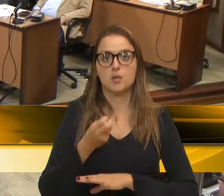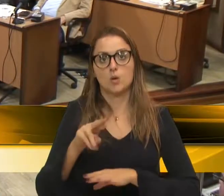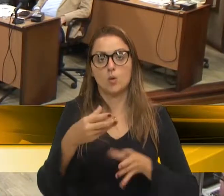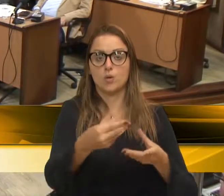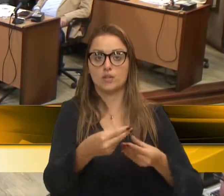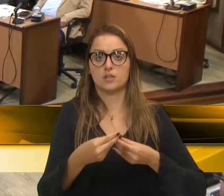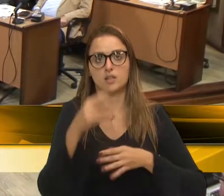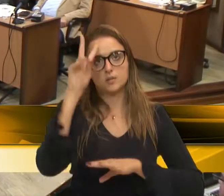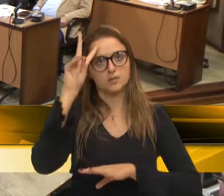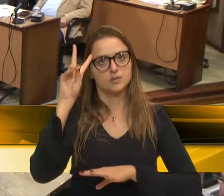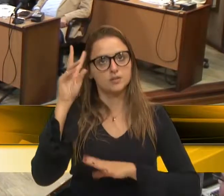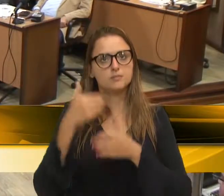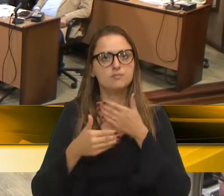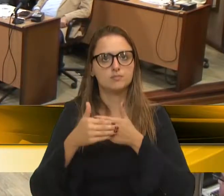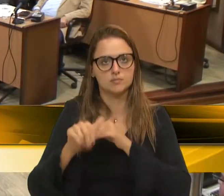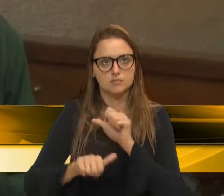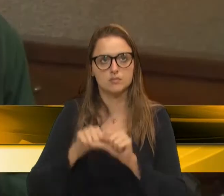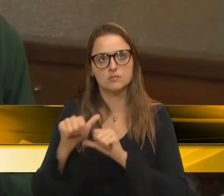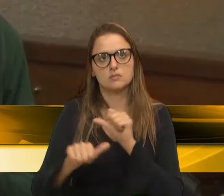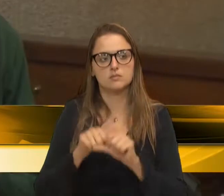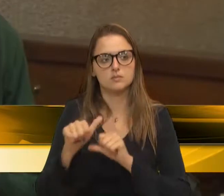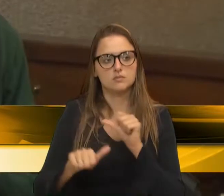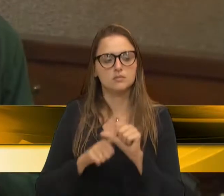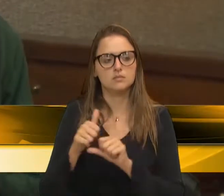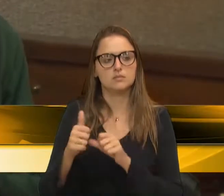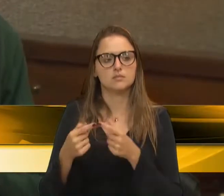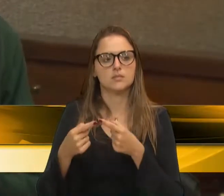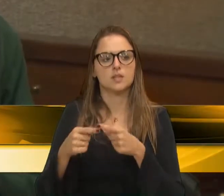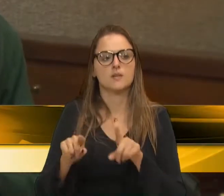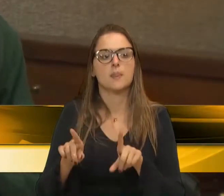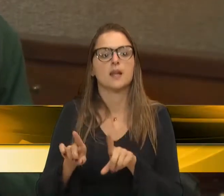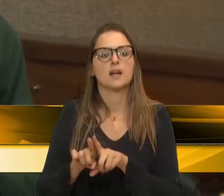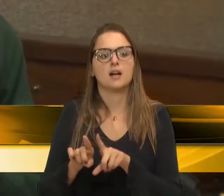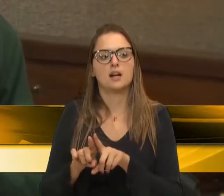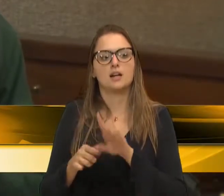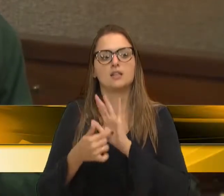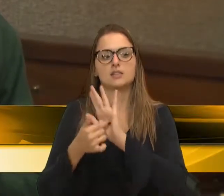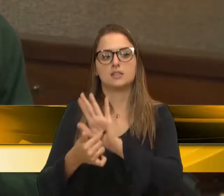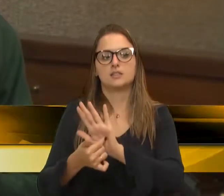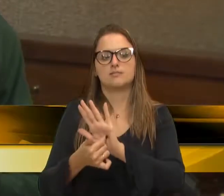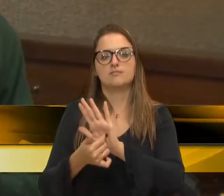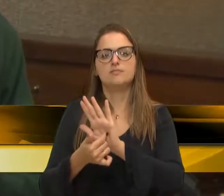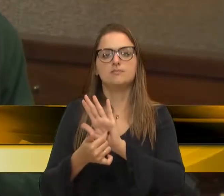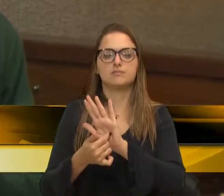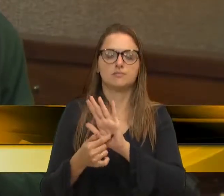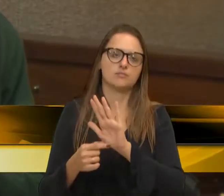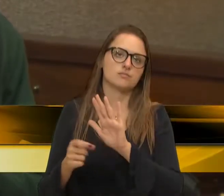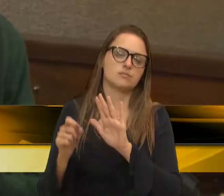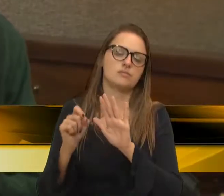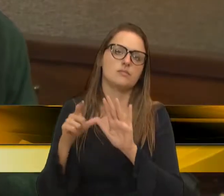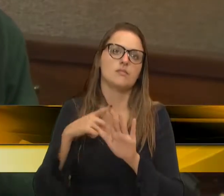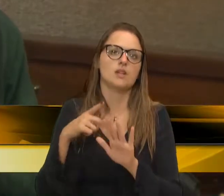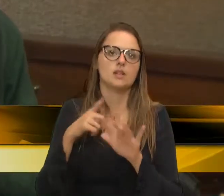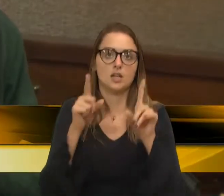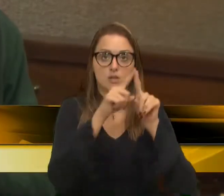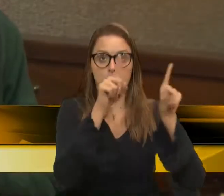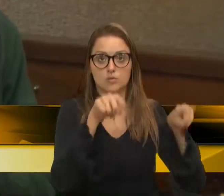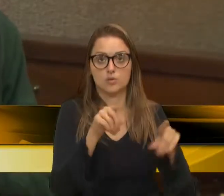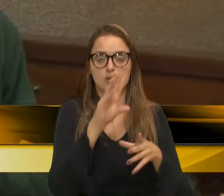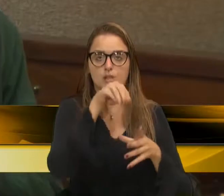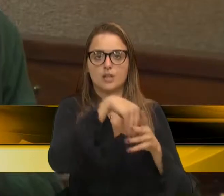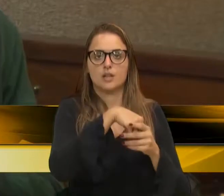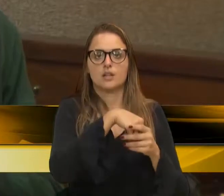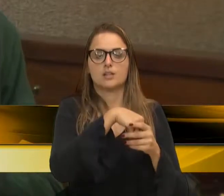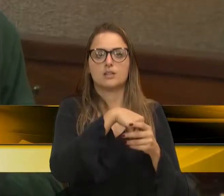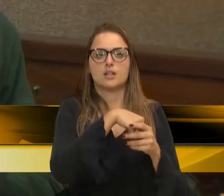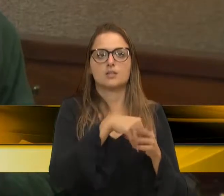essas alterações, contribuído. Mas eles querem só argumento para trancar, para dizer não. E tem servidores dentro da